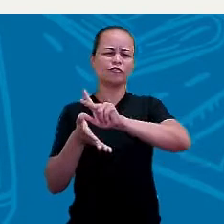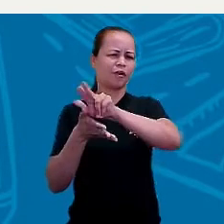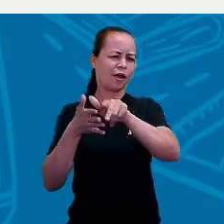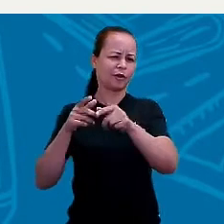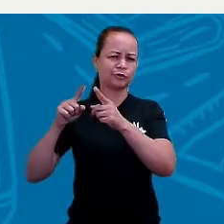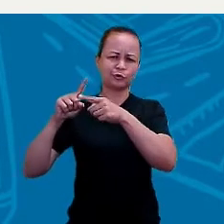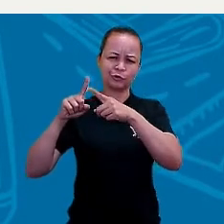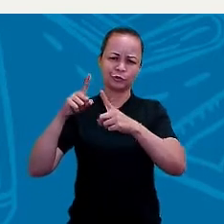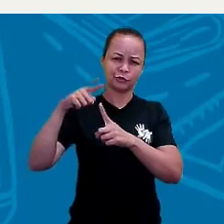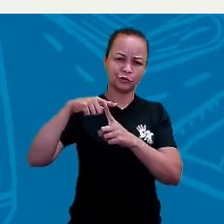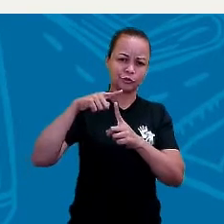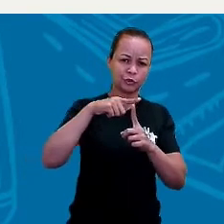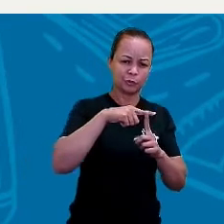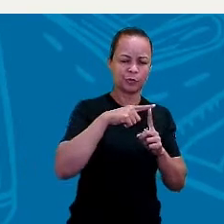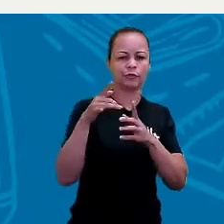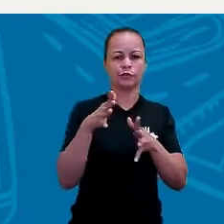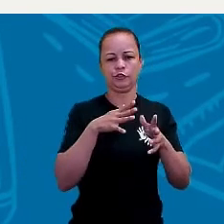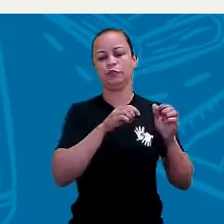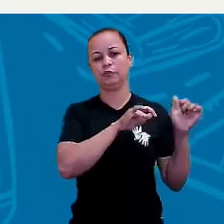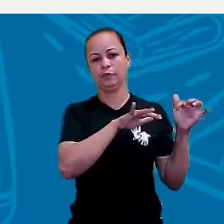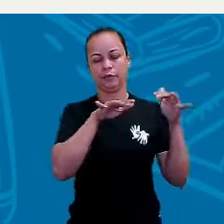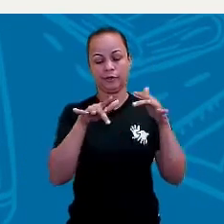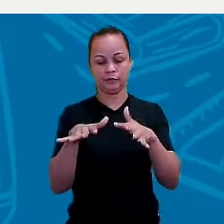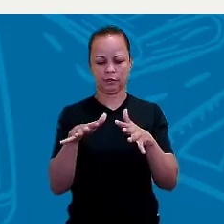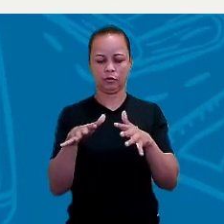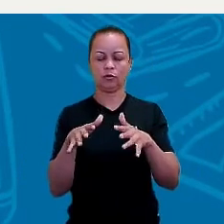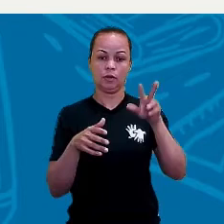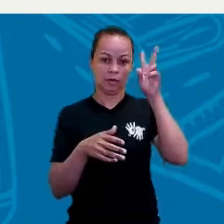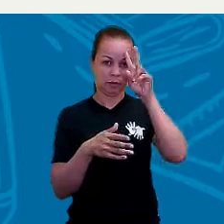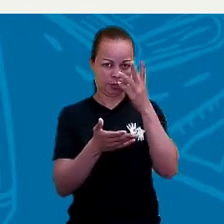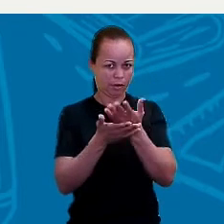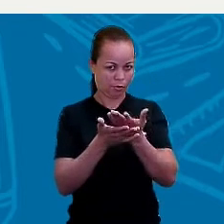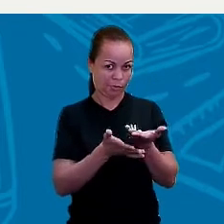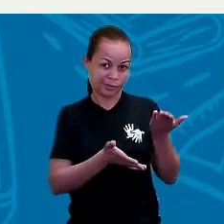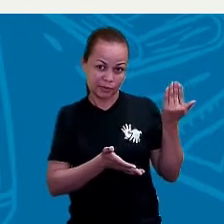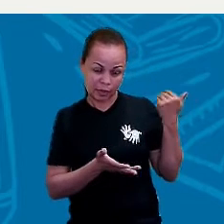migrações, lembram que a gente falou na aula passada? E os motivos, né?